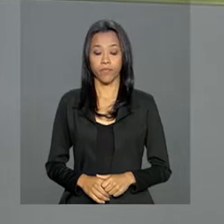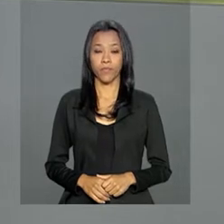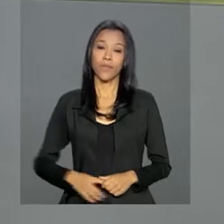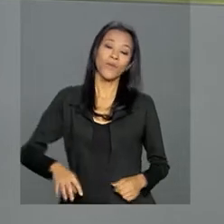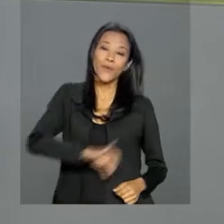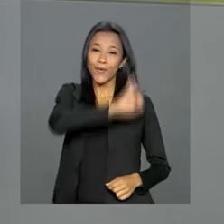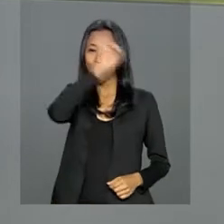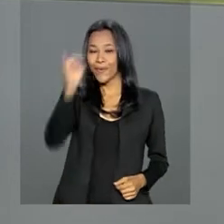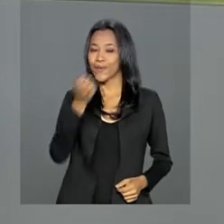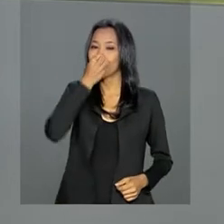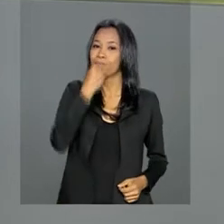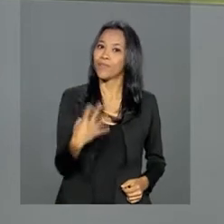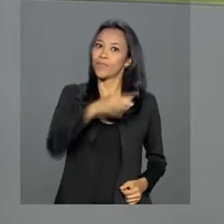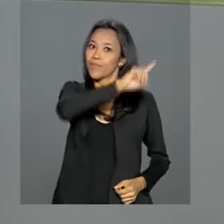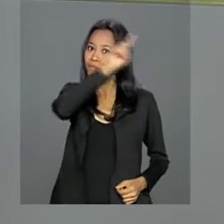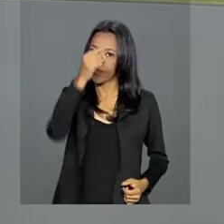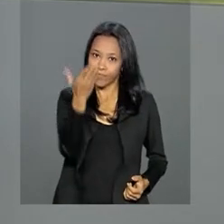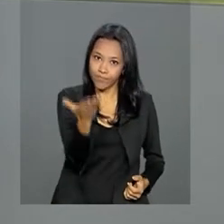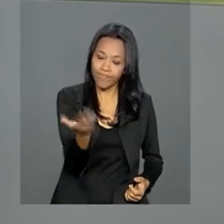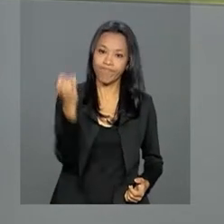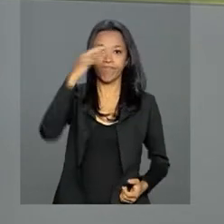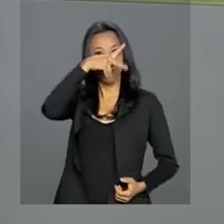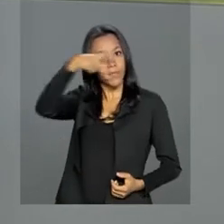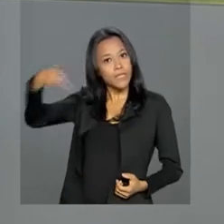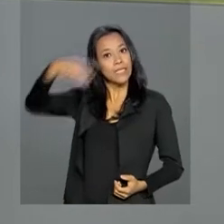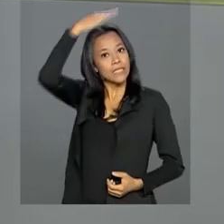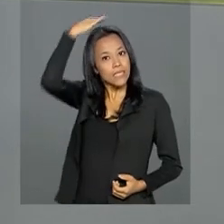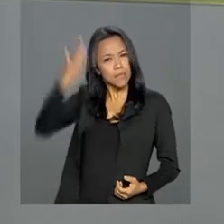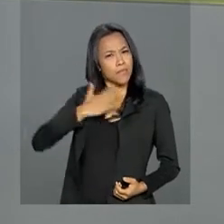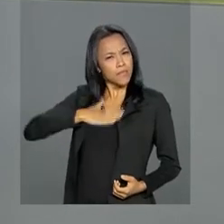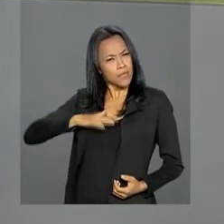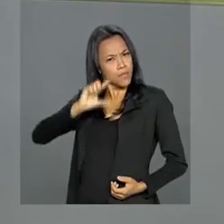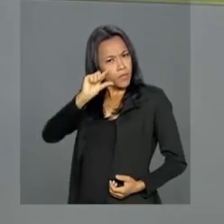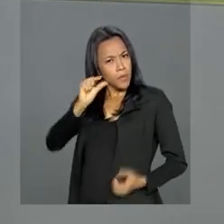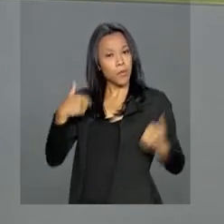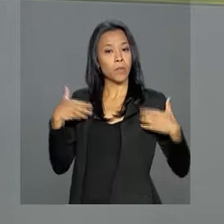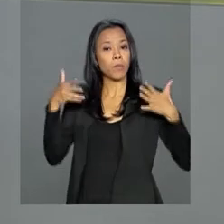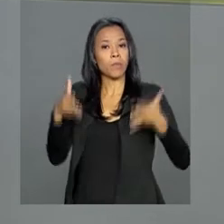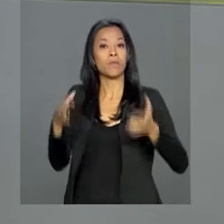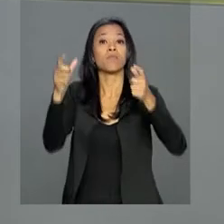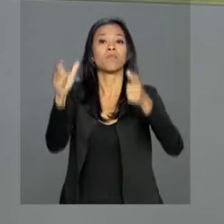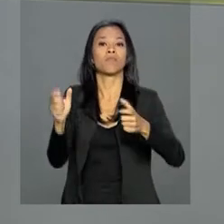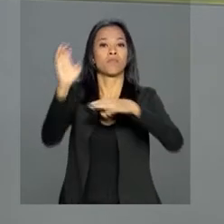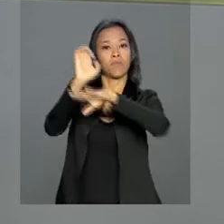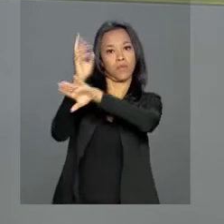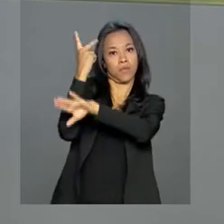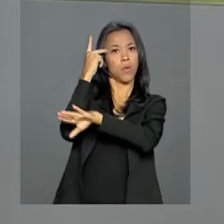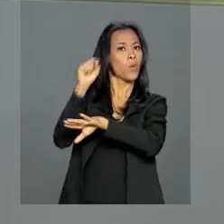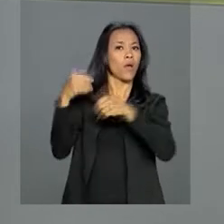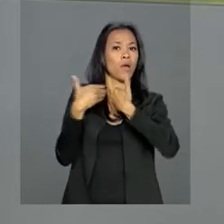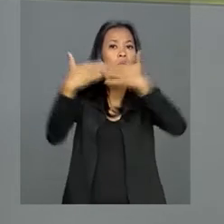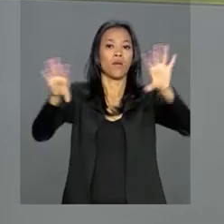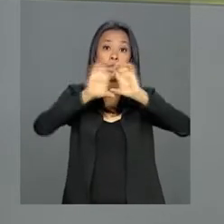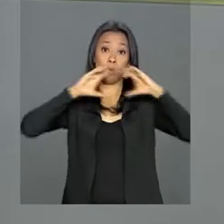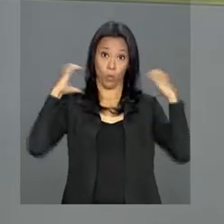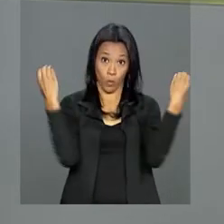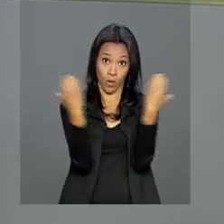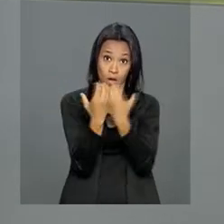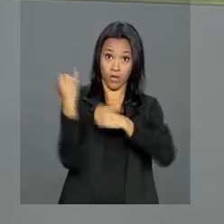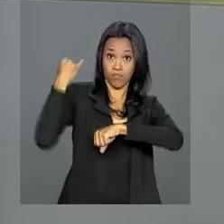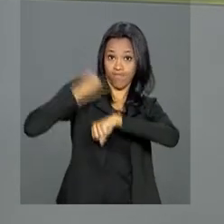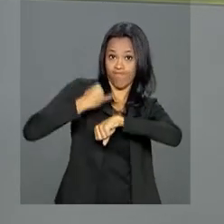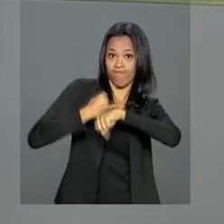Olá, bom dia para você. presidente Michel Temer participa daqui a pouco em São Paulo da abertura do Congresso Aço Brasil.